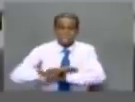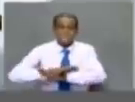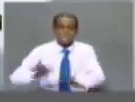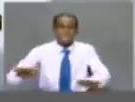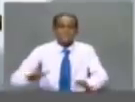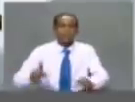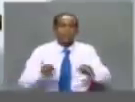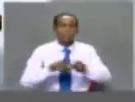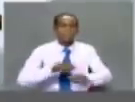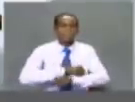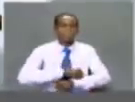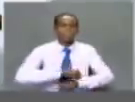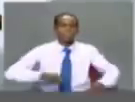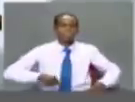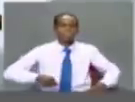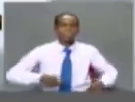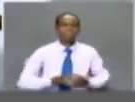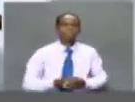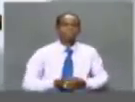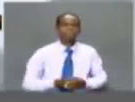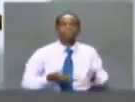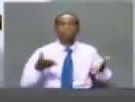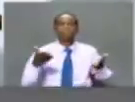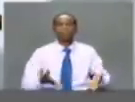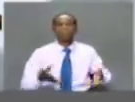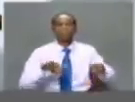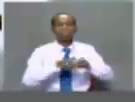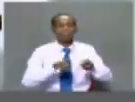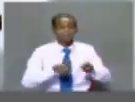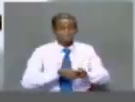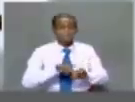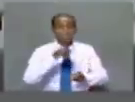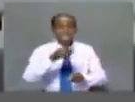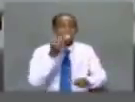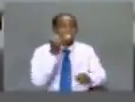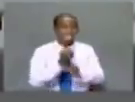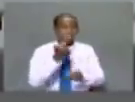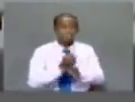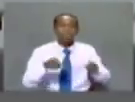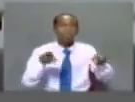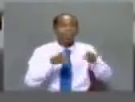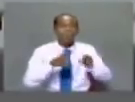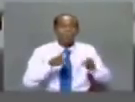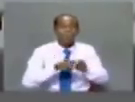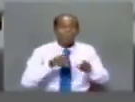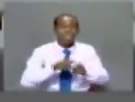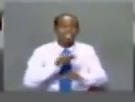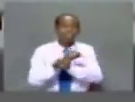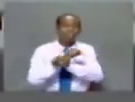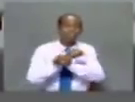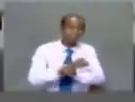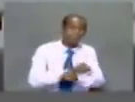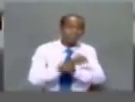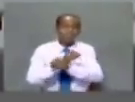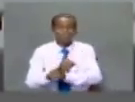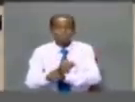dimensão esclavagista que levou à morte de muitos adolescentes